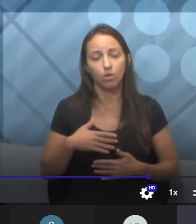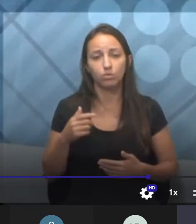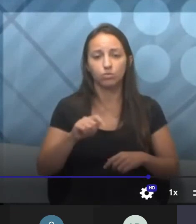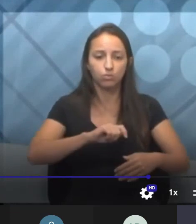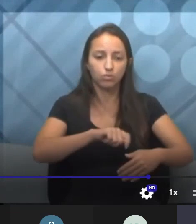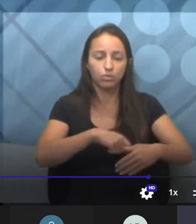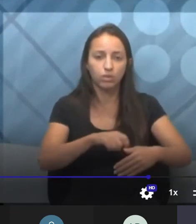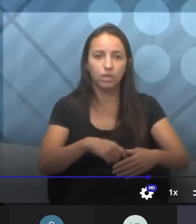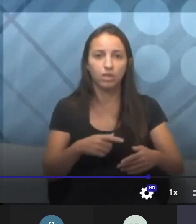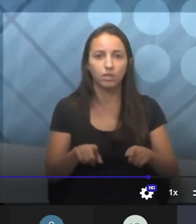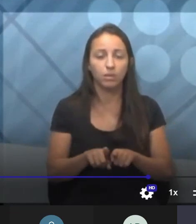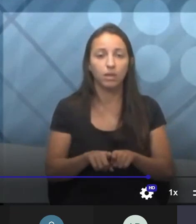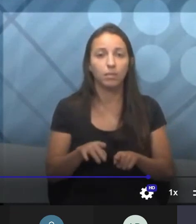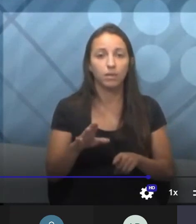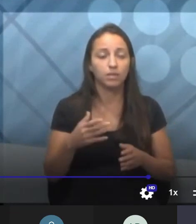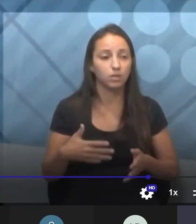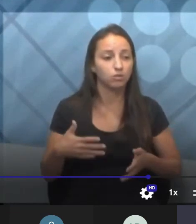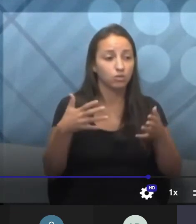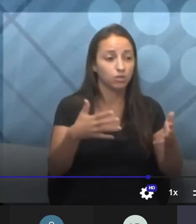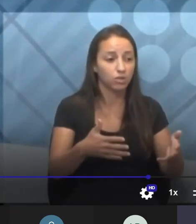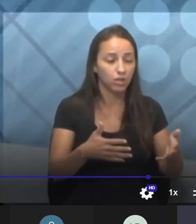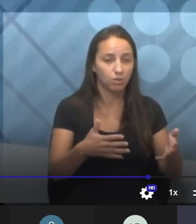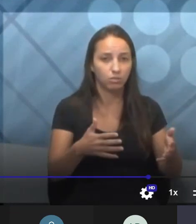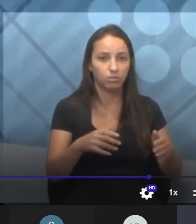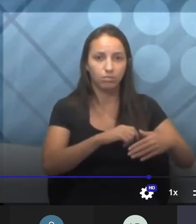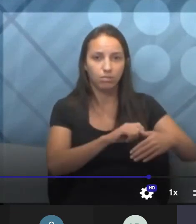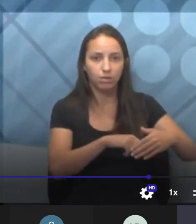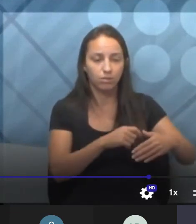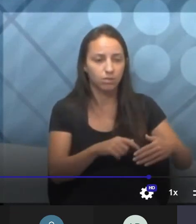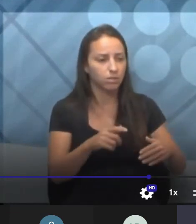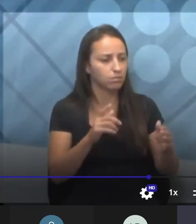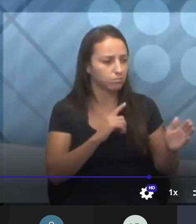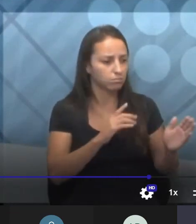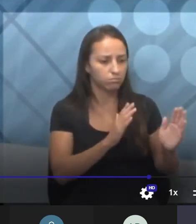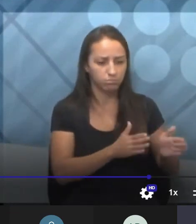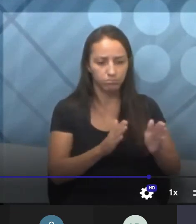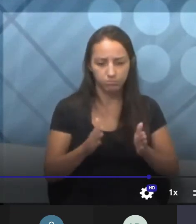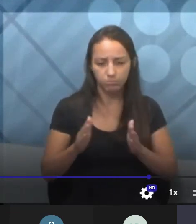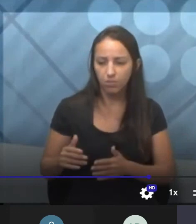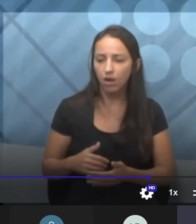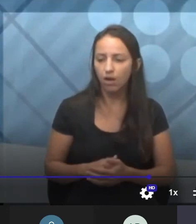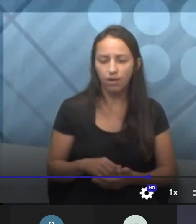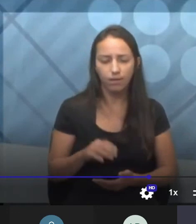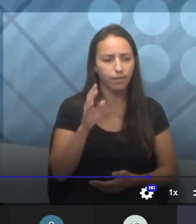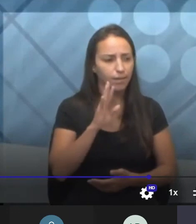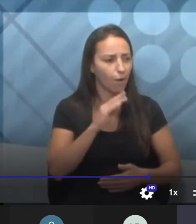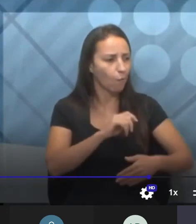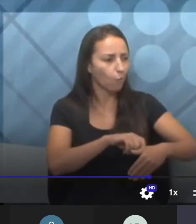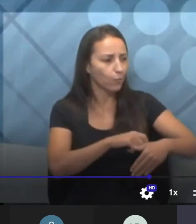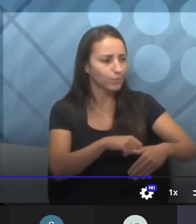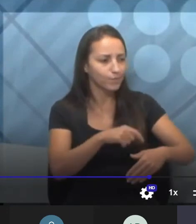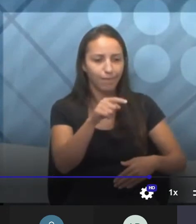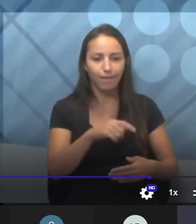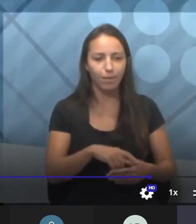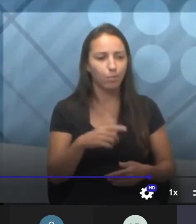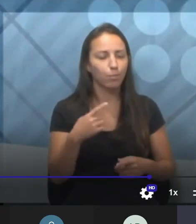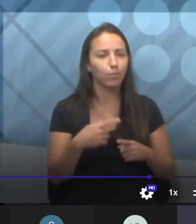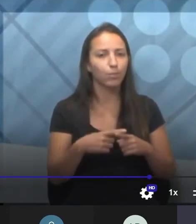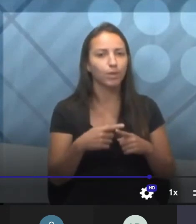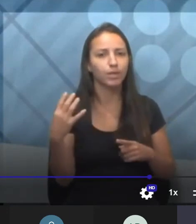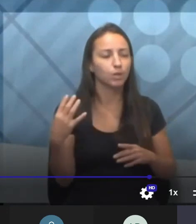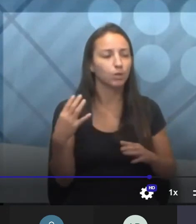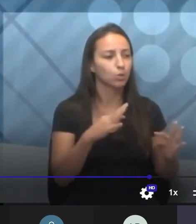Então, quando eu chego numa cozinha que ela está muito bem organizada, você bate o olho e fala assim, nossa, que delícia cozinhar aqui, porque está tudo no seu devido